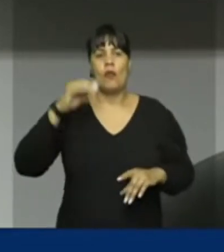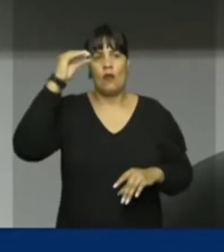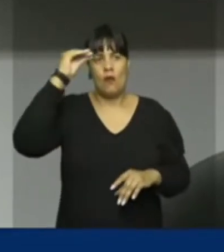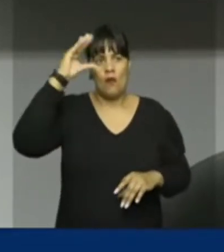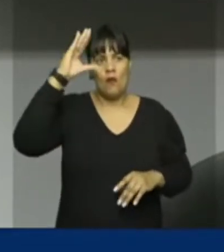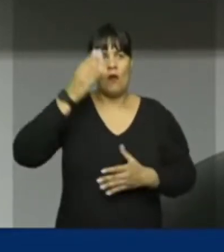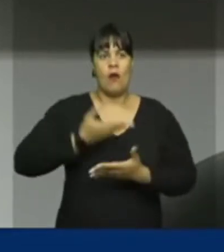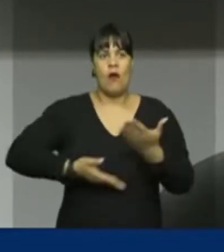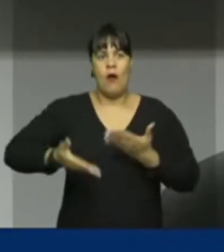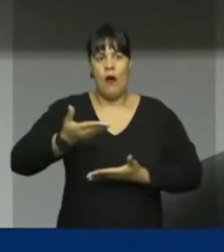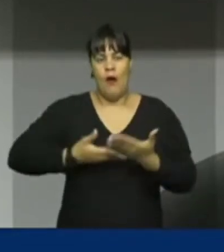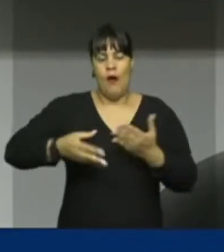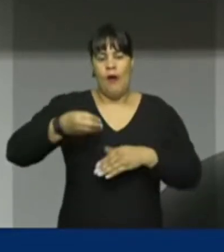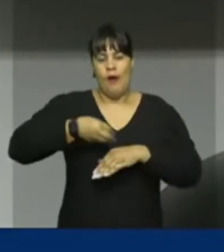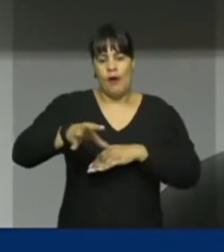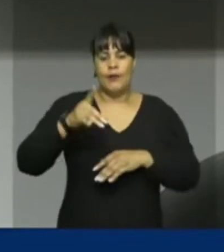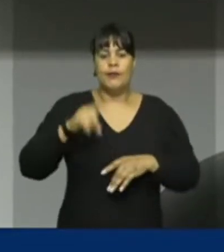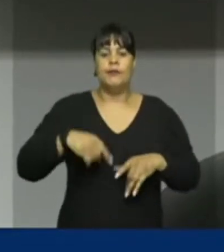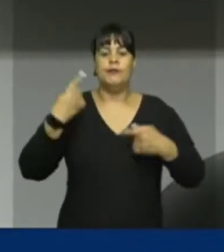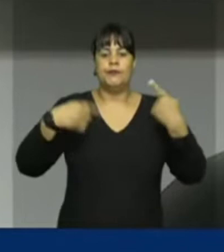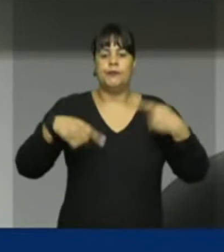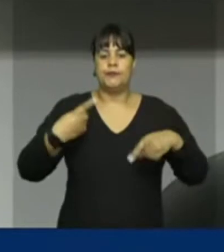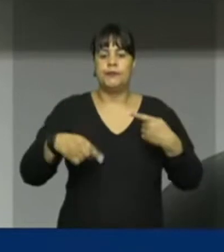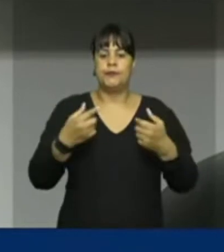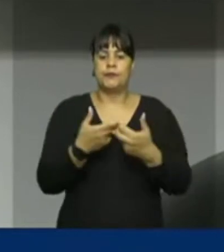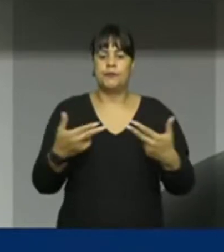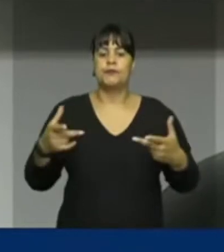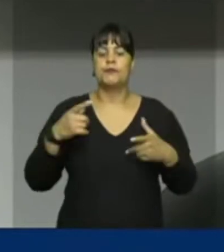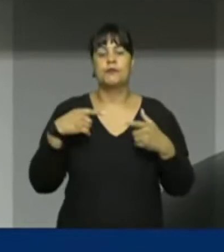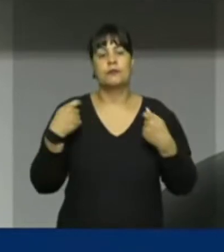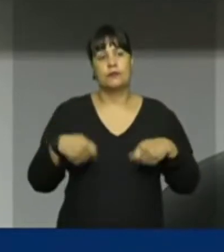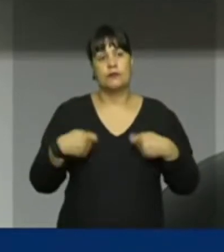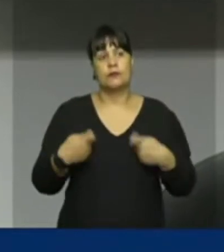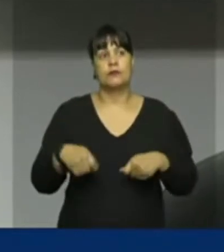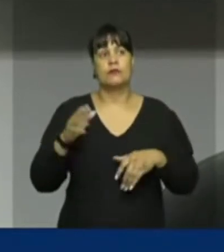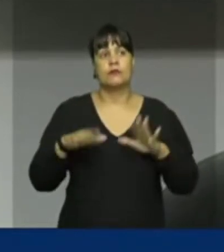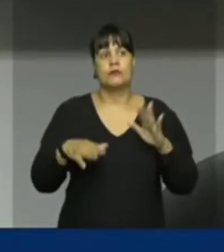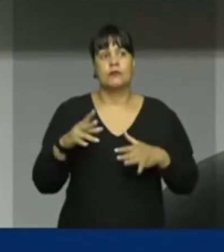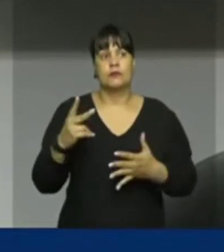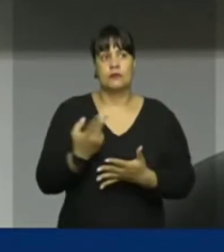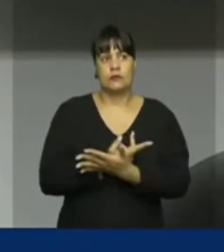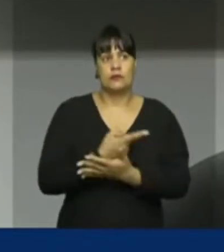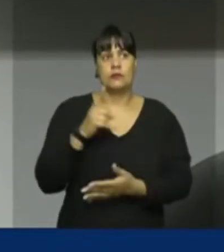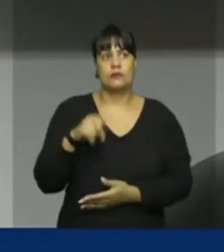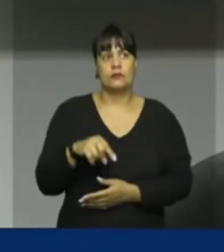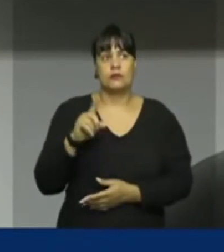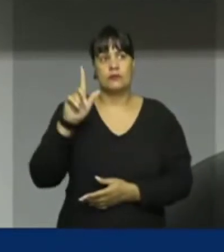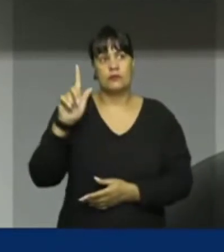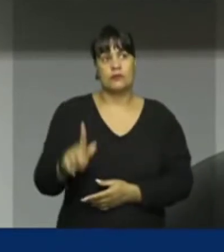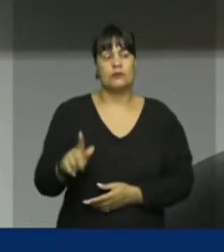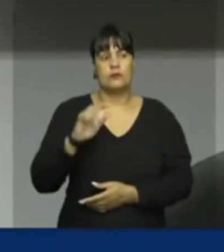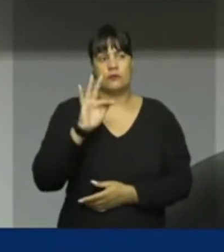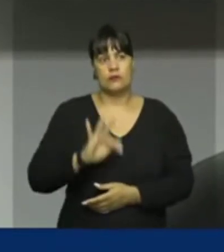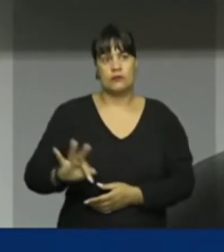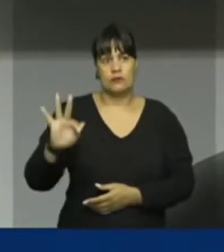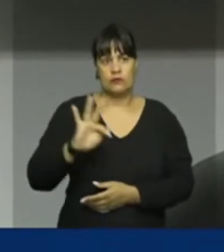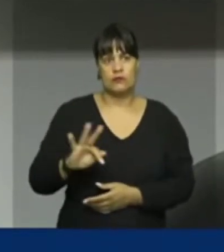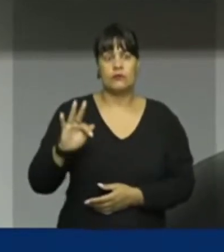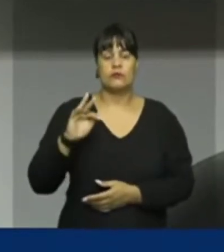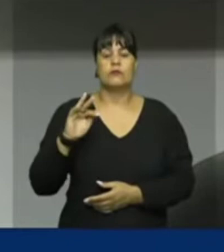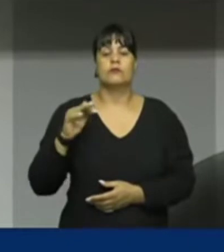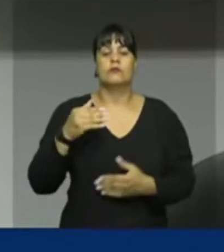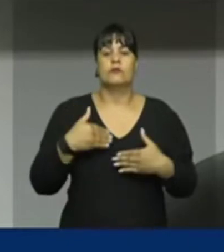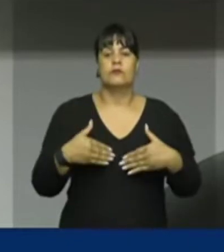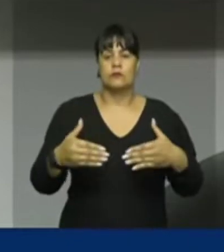conhecimento e provocar discussão pública, algo que deveria ser de prerrogativa da gestão federal, né, do Ministério da Saúde, o que